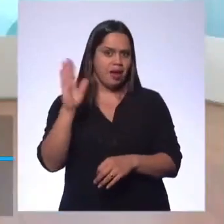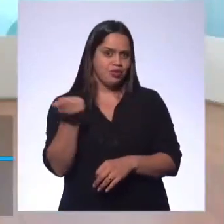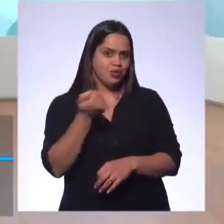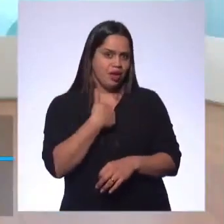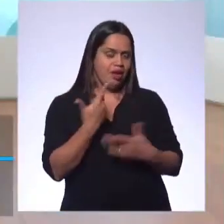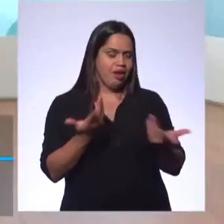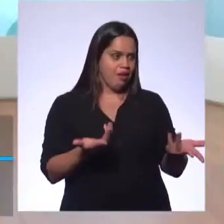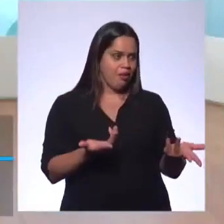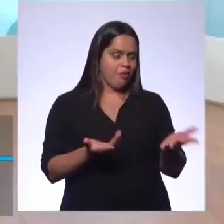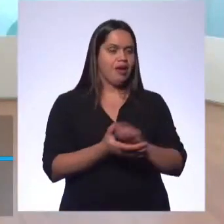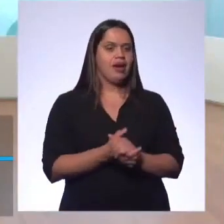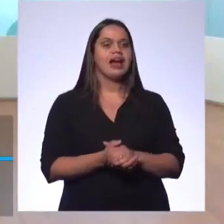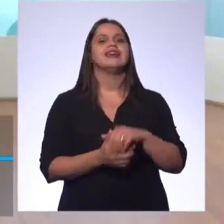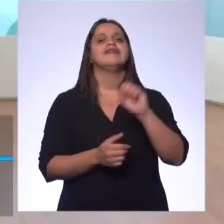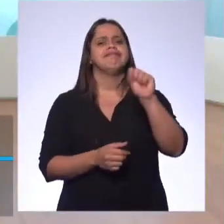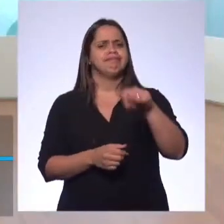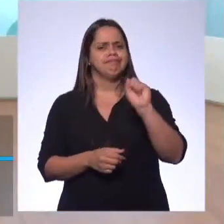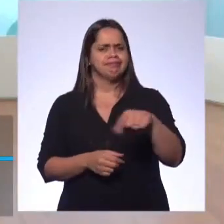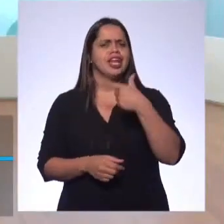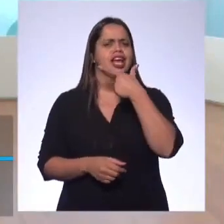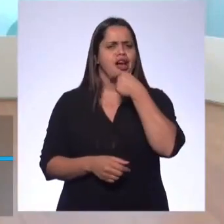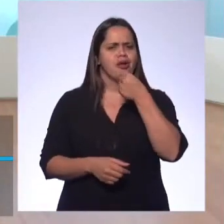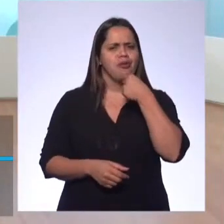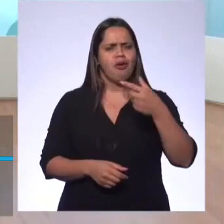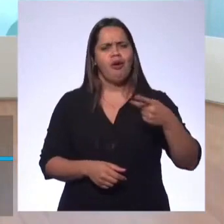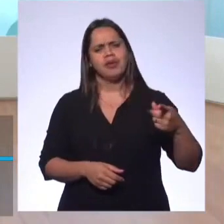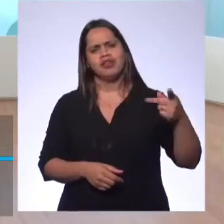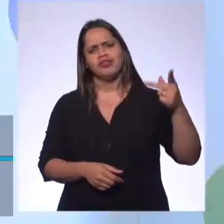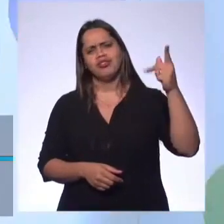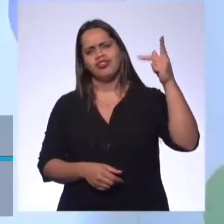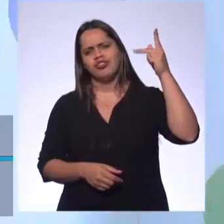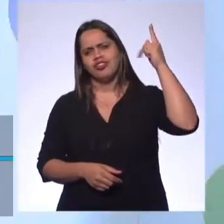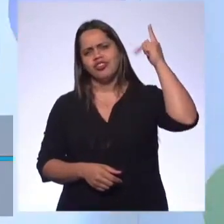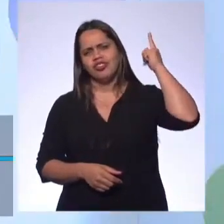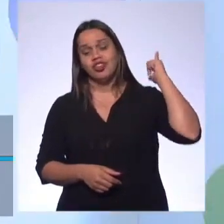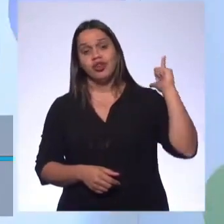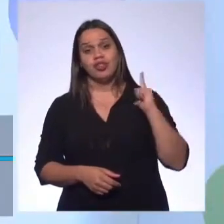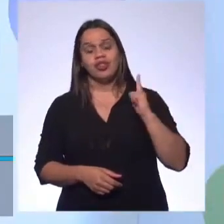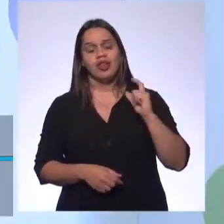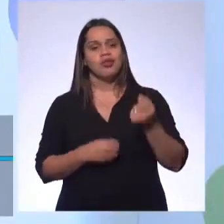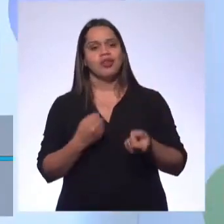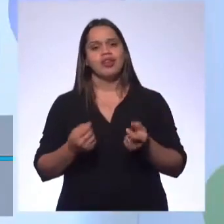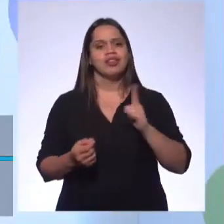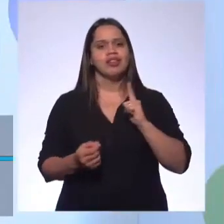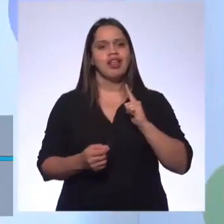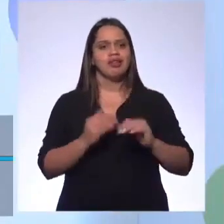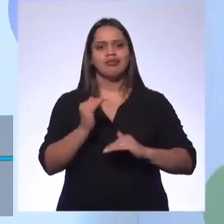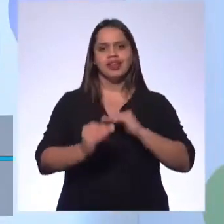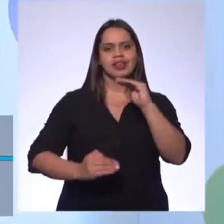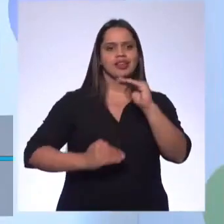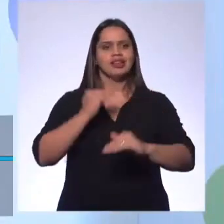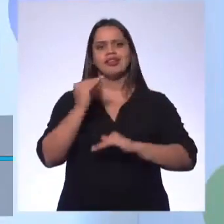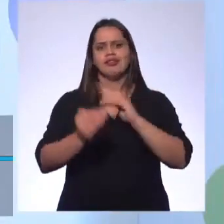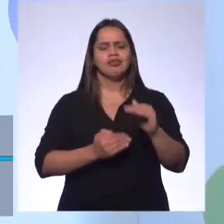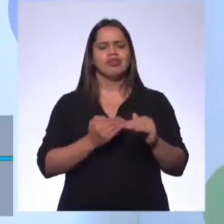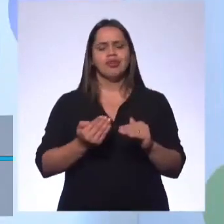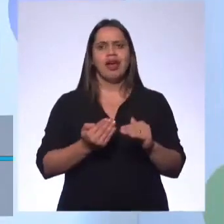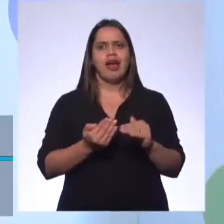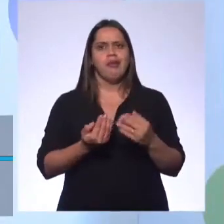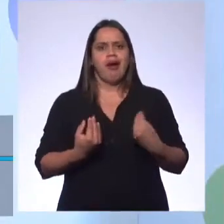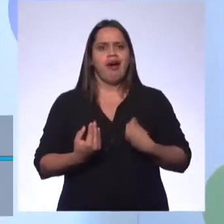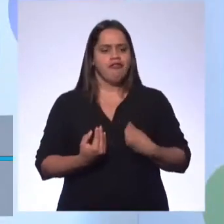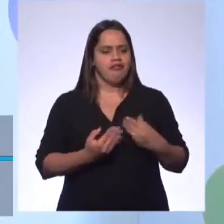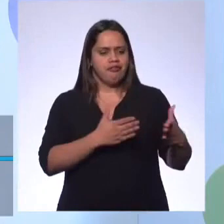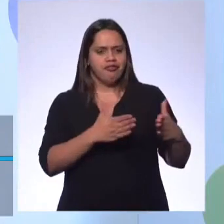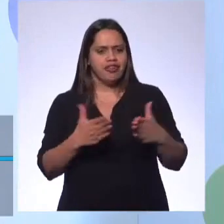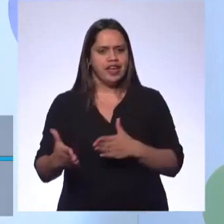eu. É esse homem da antiguidade, né? Que tinha um tipo de desenvolvimento técnico, que